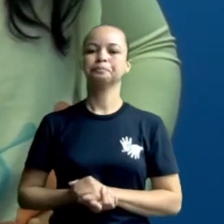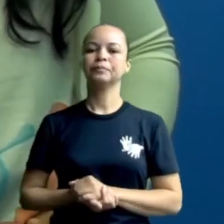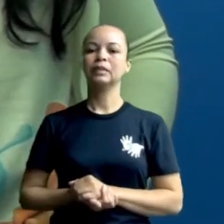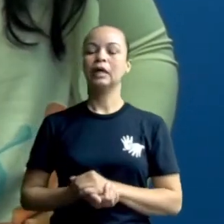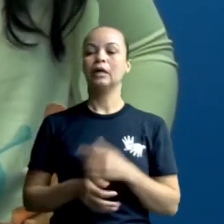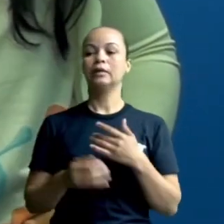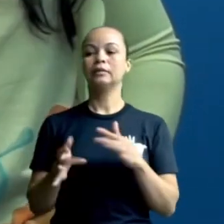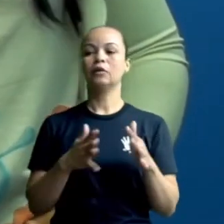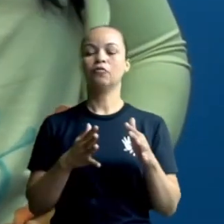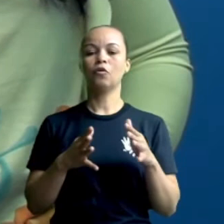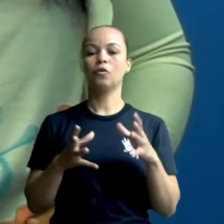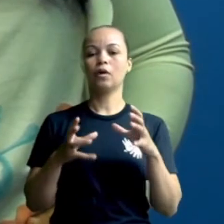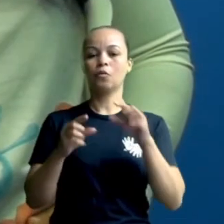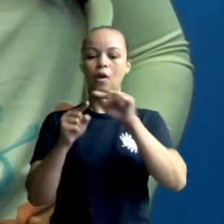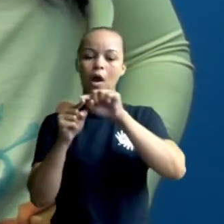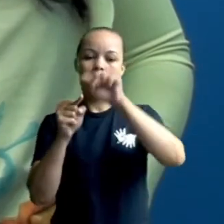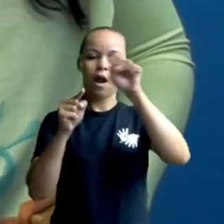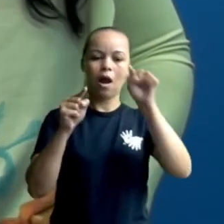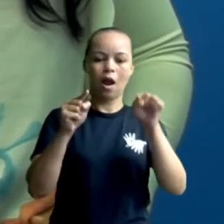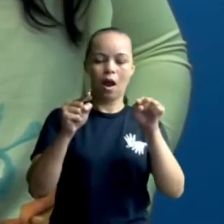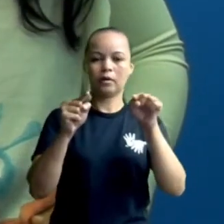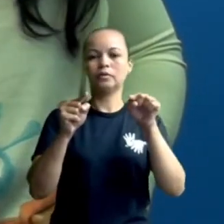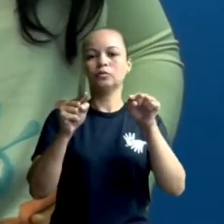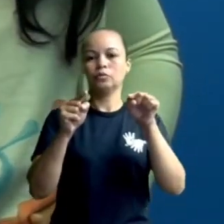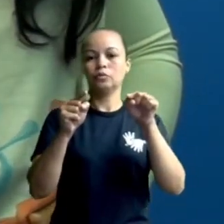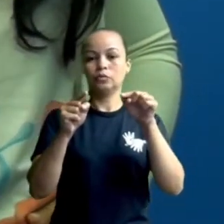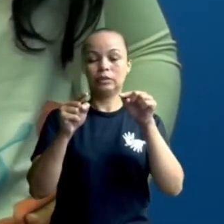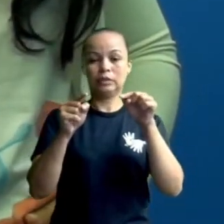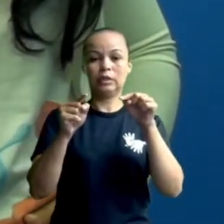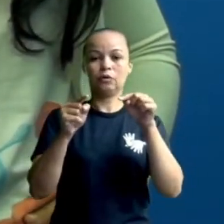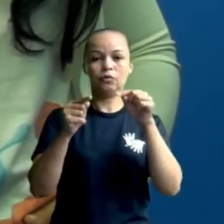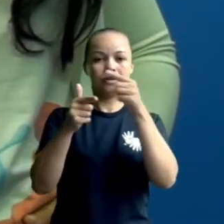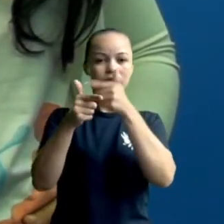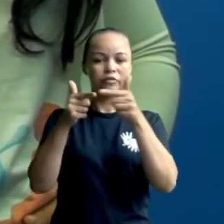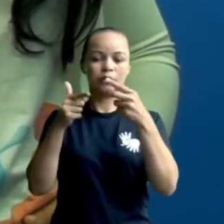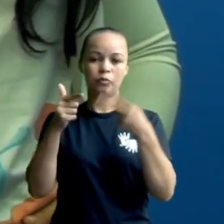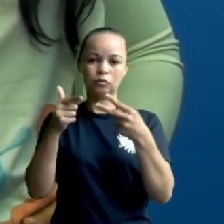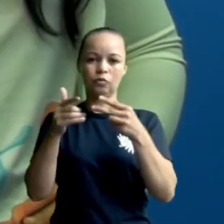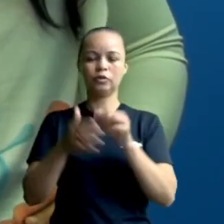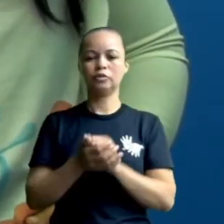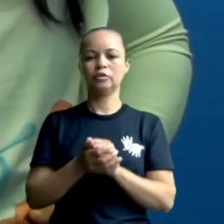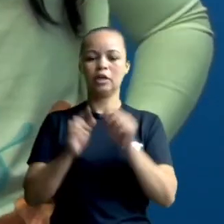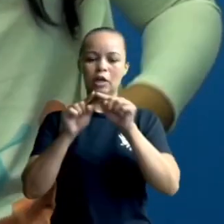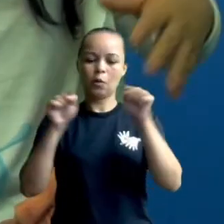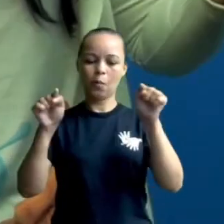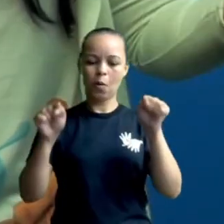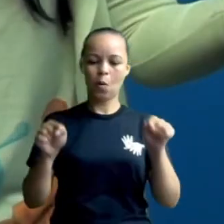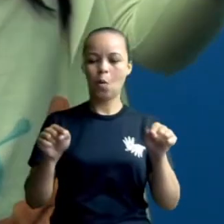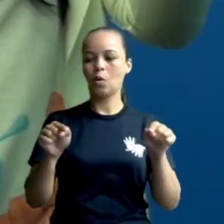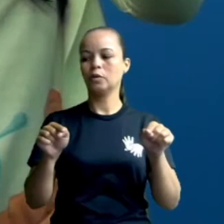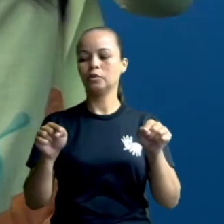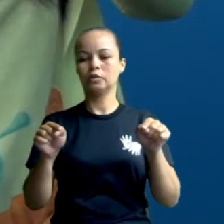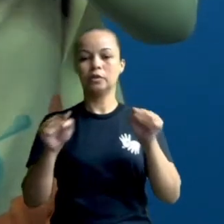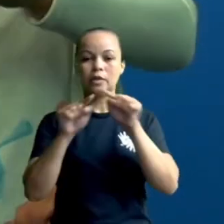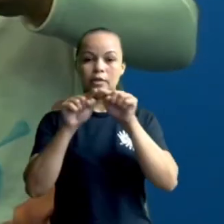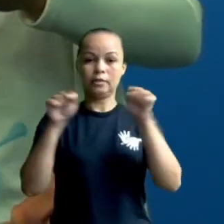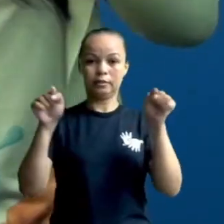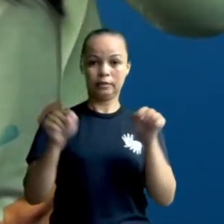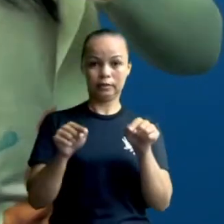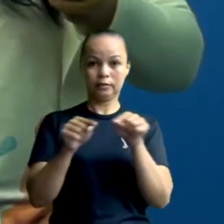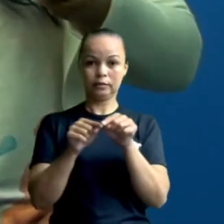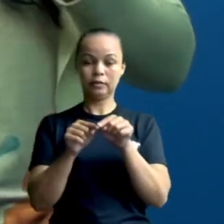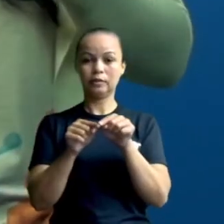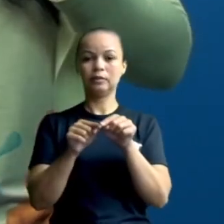calcular a área do círculo, vou dividir por 2. Vou calcular a área do trapézio e depois eu vou